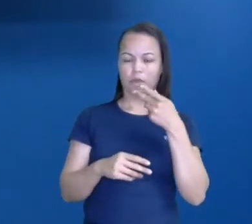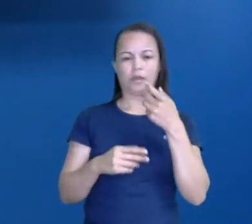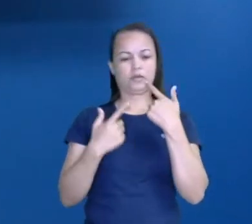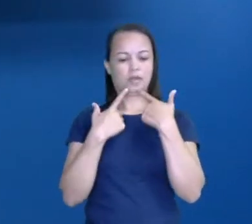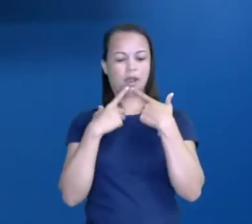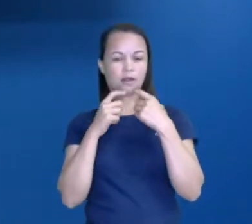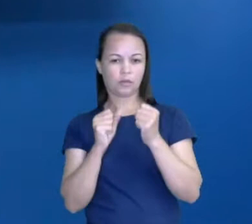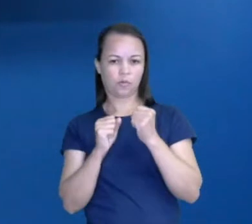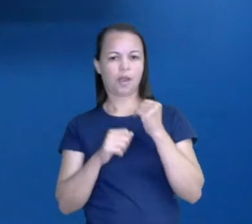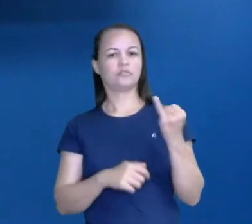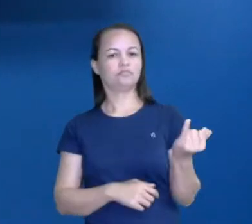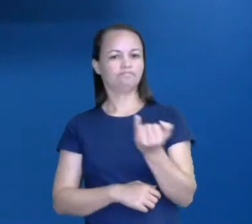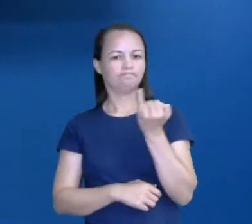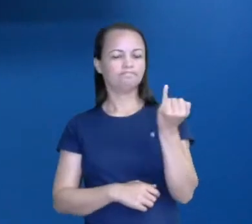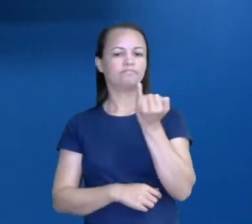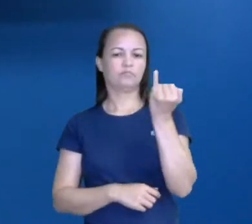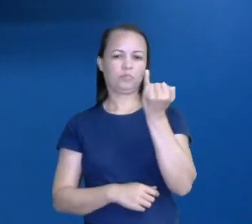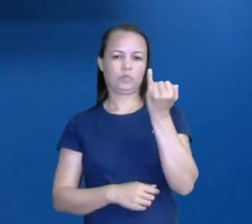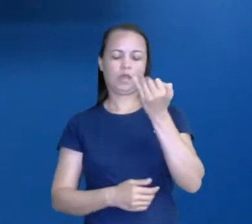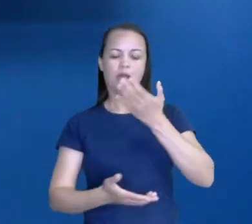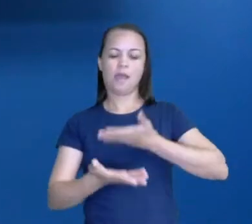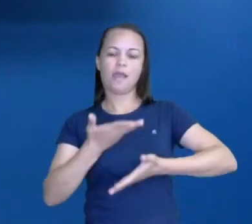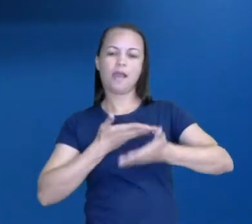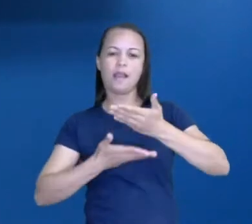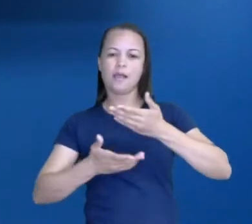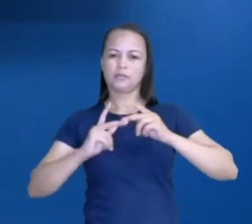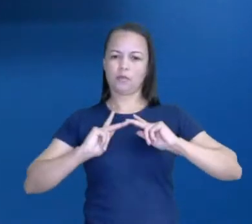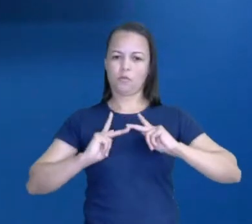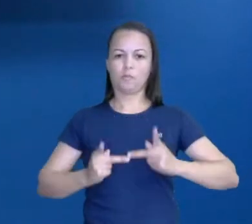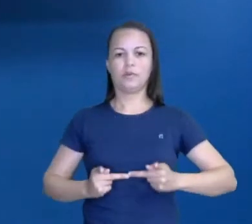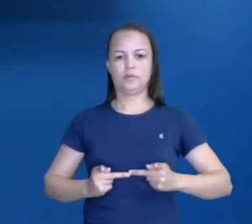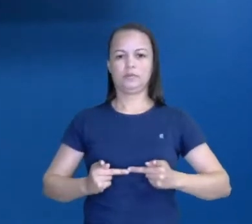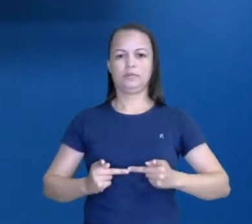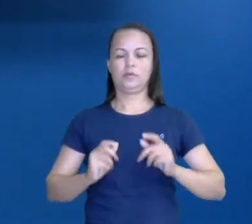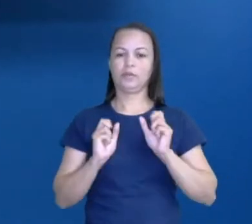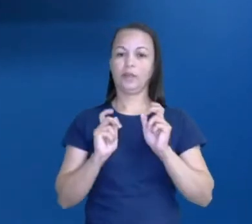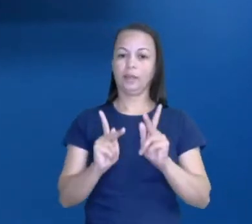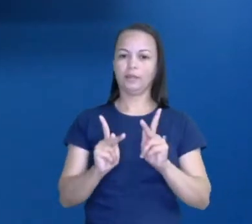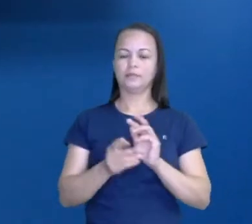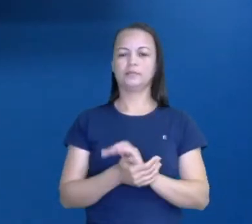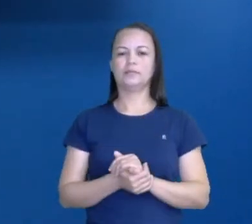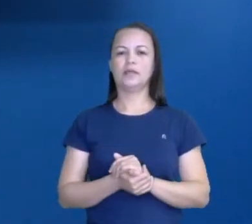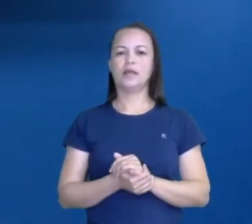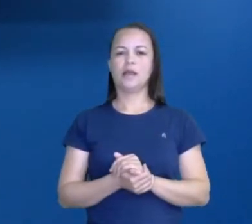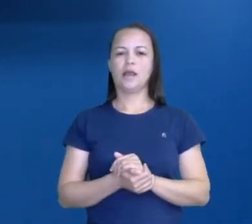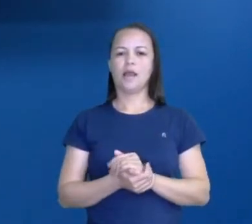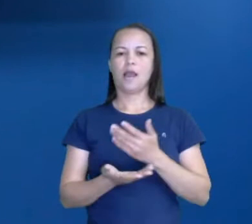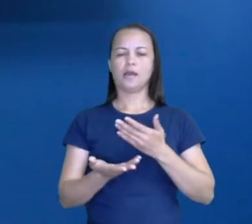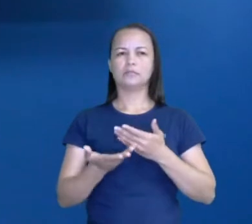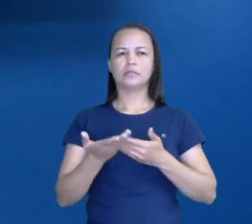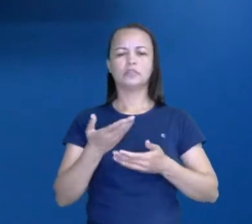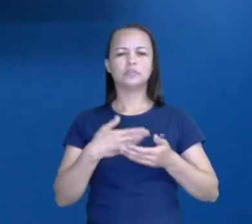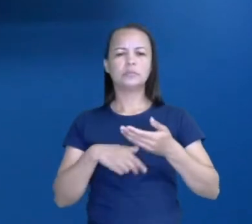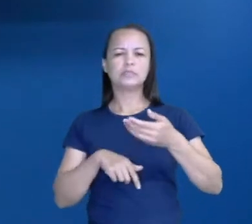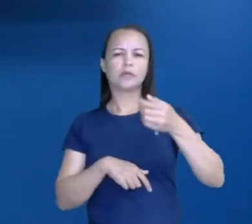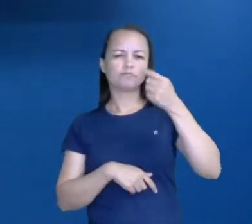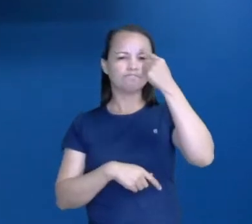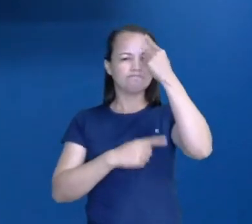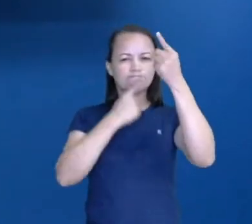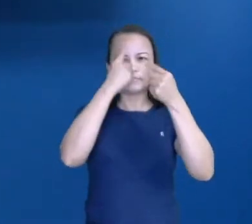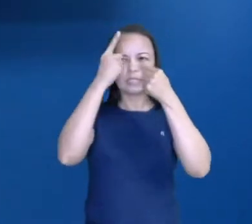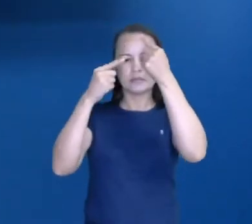muito importante na relação humana, certo? A transmissão de ideias vem através